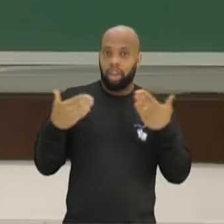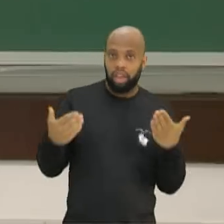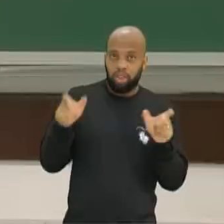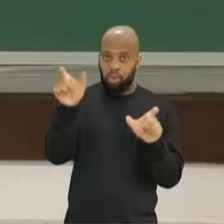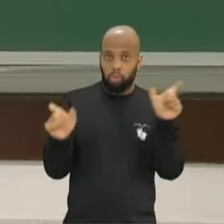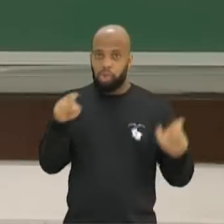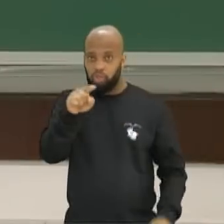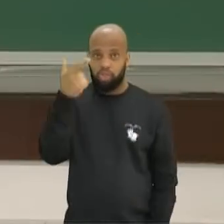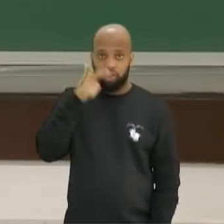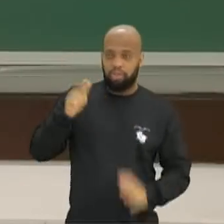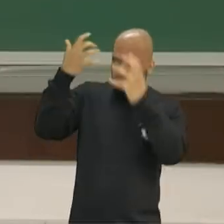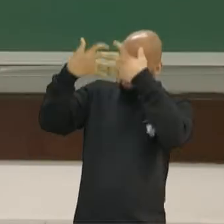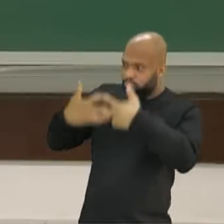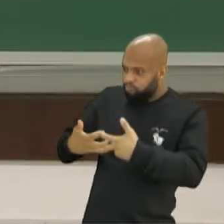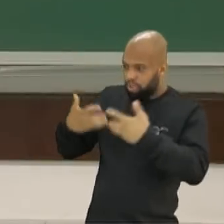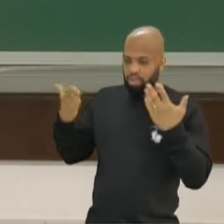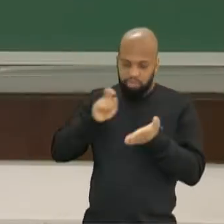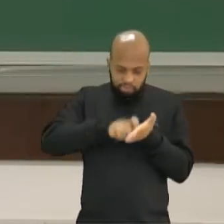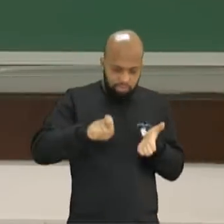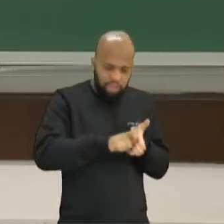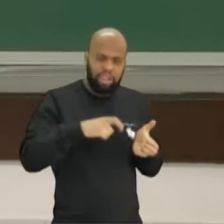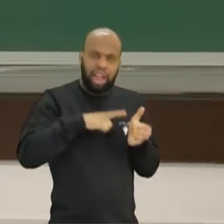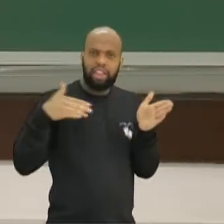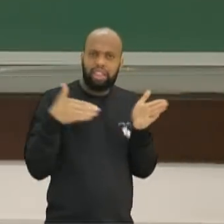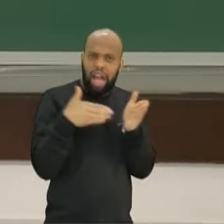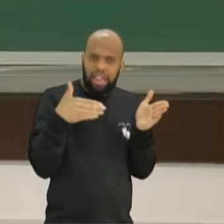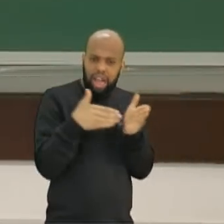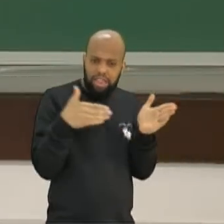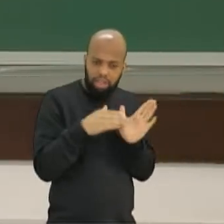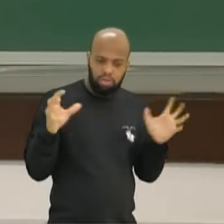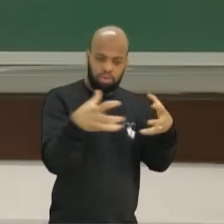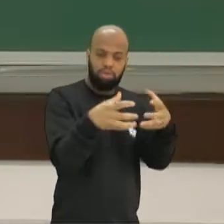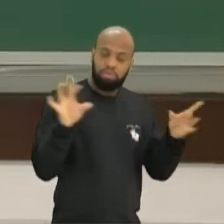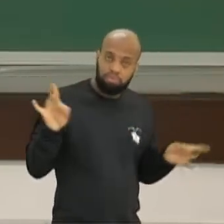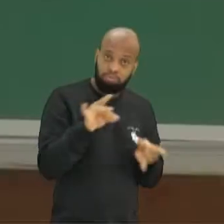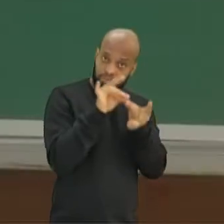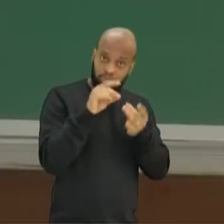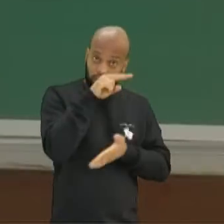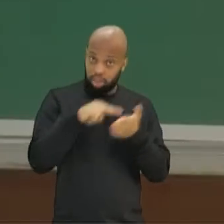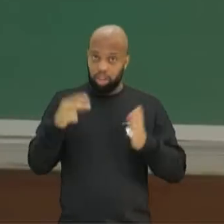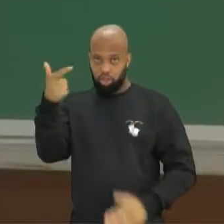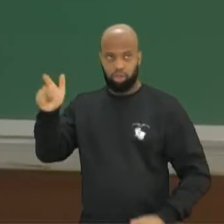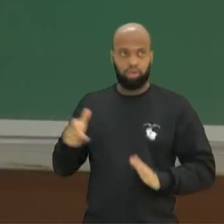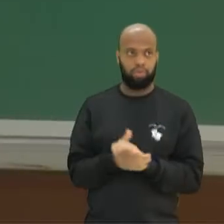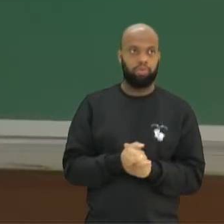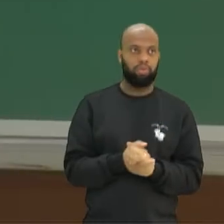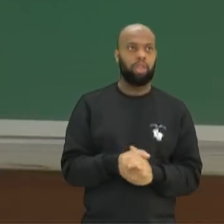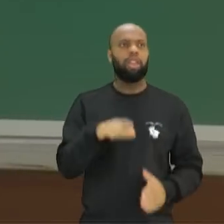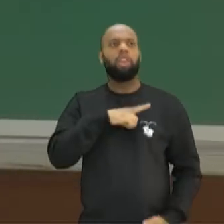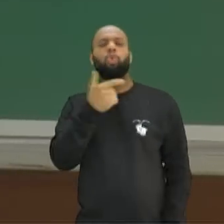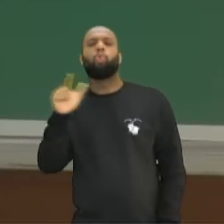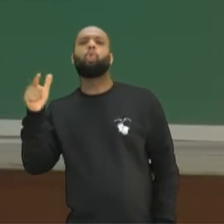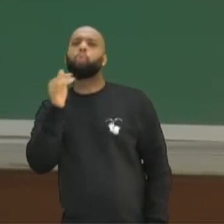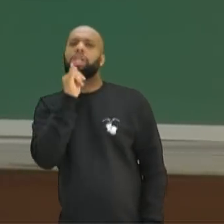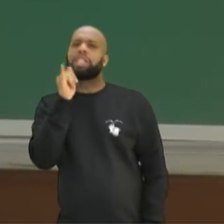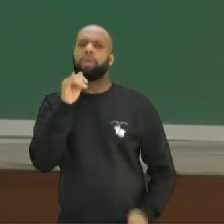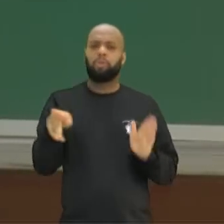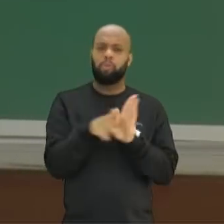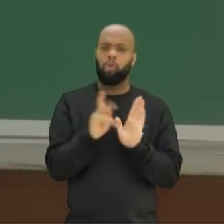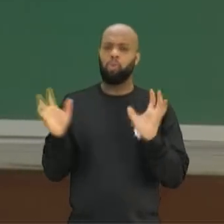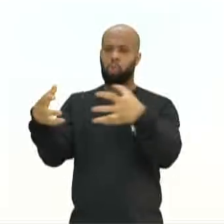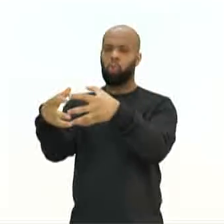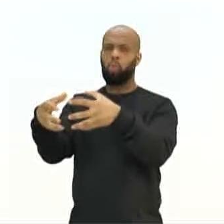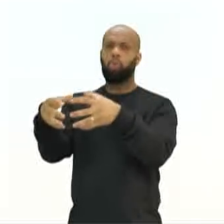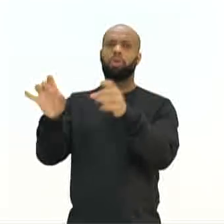Então, conseguiram pensar aí nessa limitação do público-alvo? Vamos reler o trecho? Olha lá. Outro bom exemplo de setor que